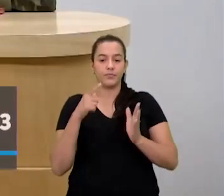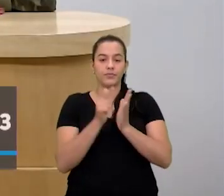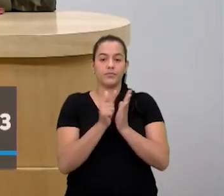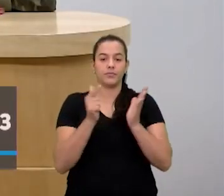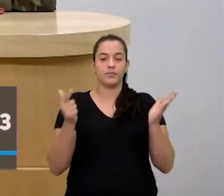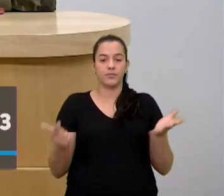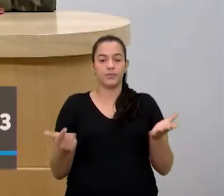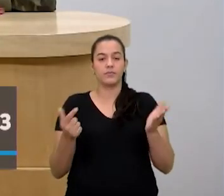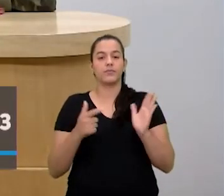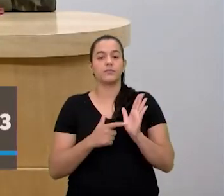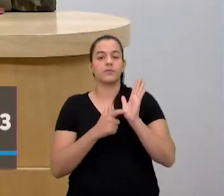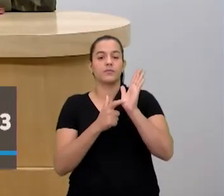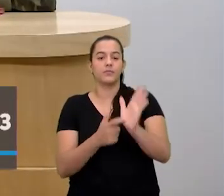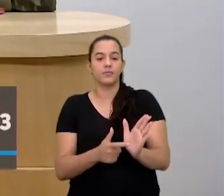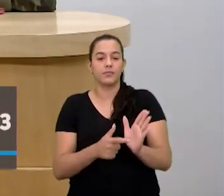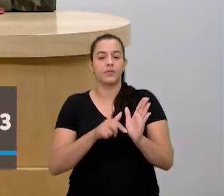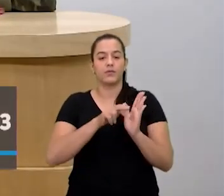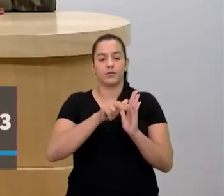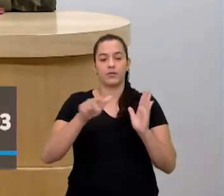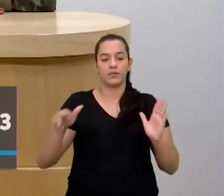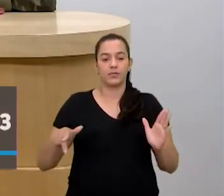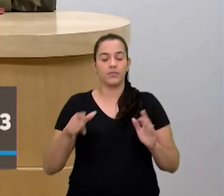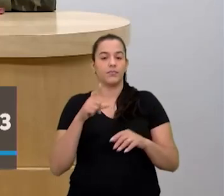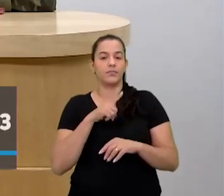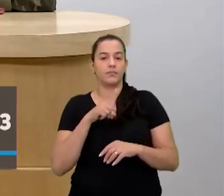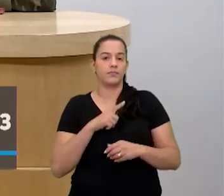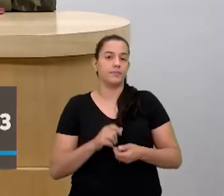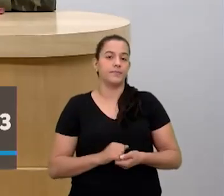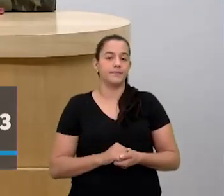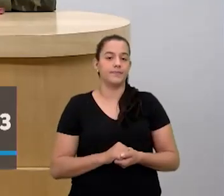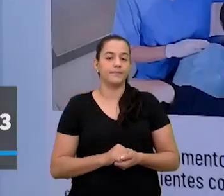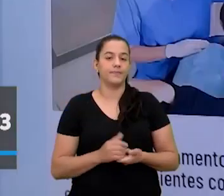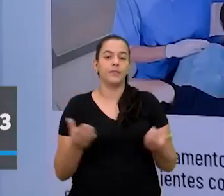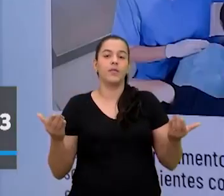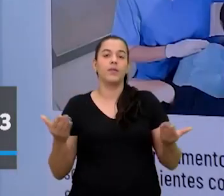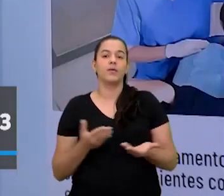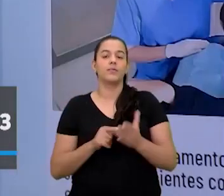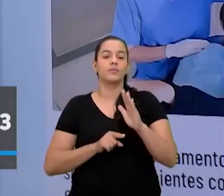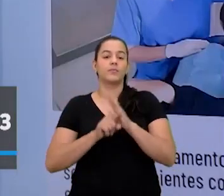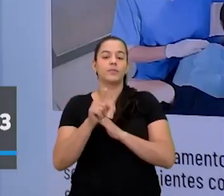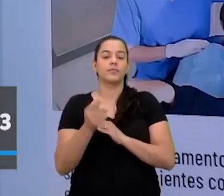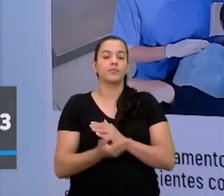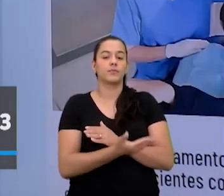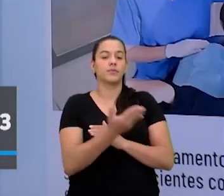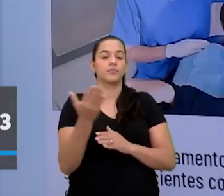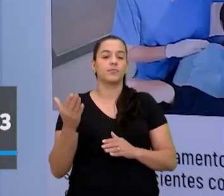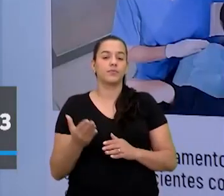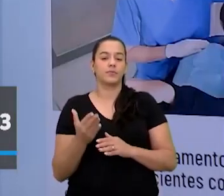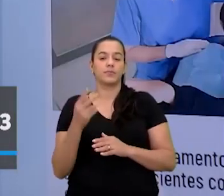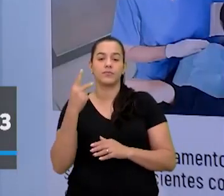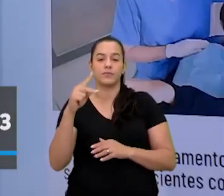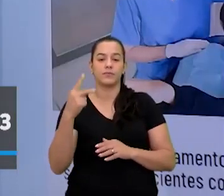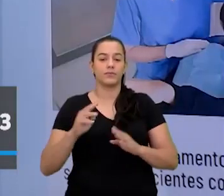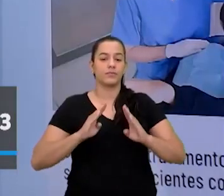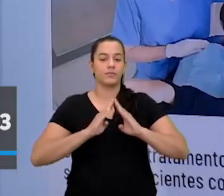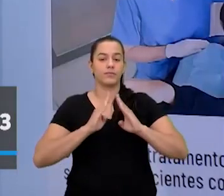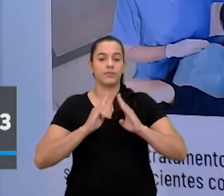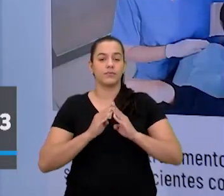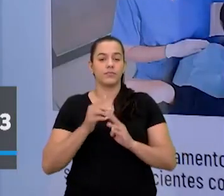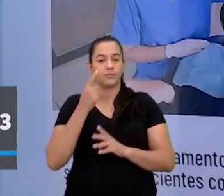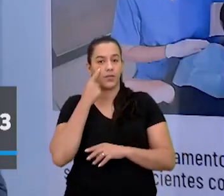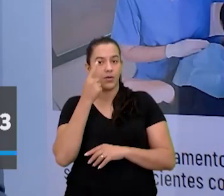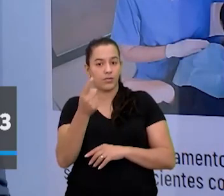que oferece esses elementos, né? Aí eu pergunto para vocês que estão em casa, aqui nessa câmera aqui, ó, olhando na sua cara